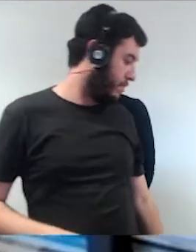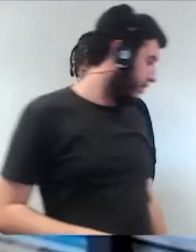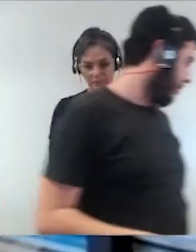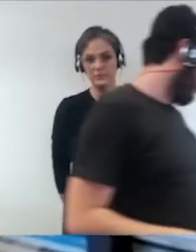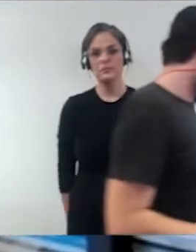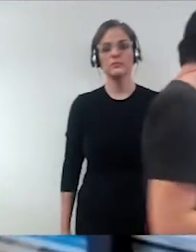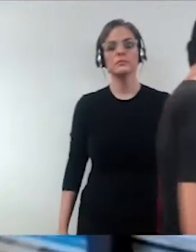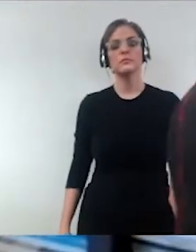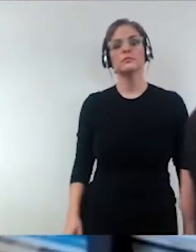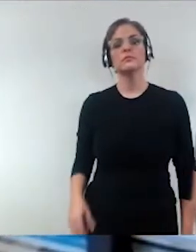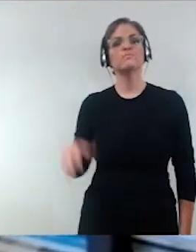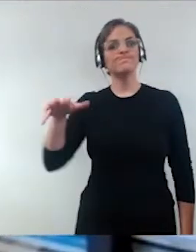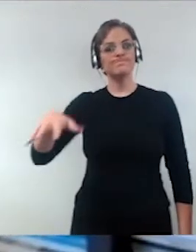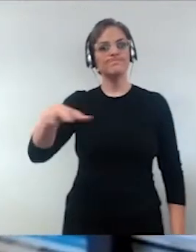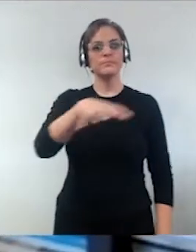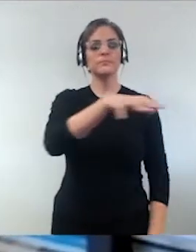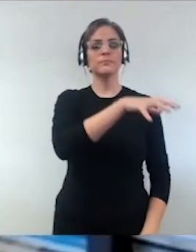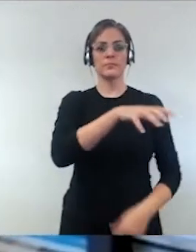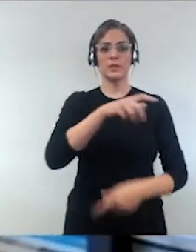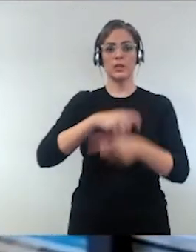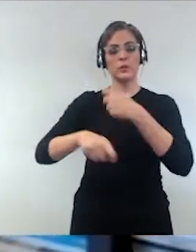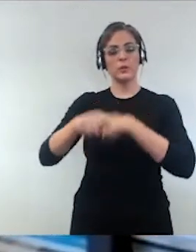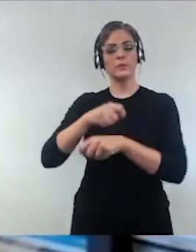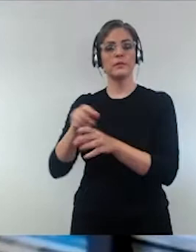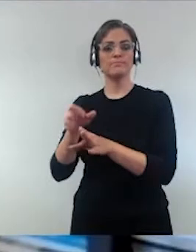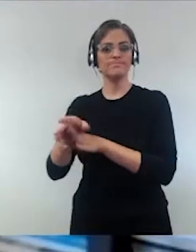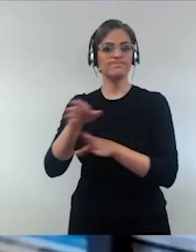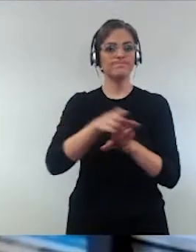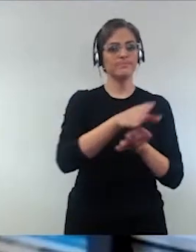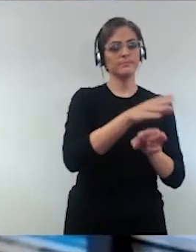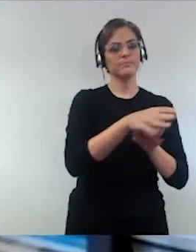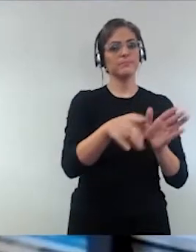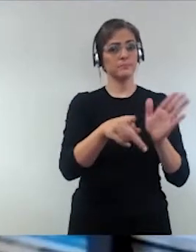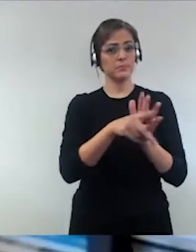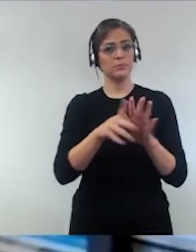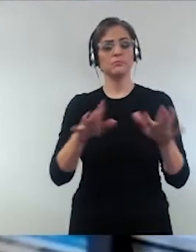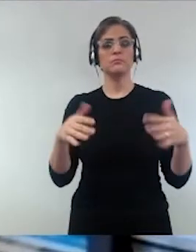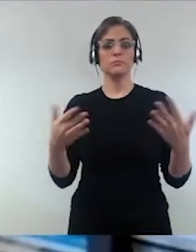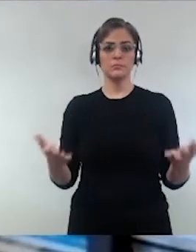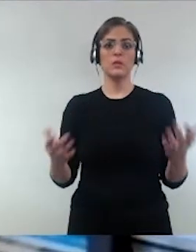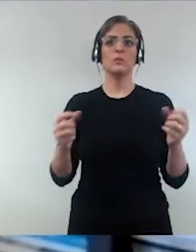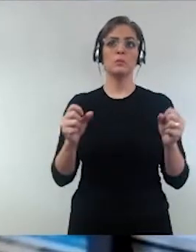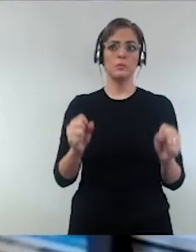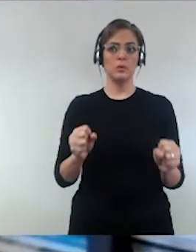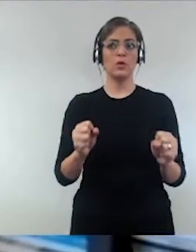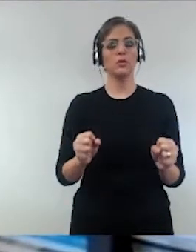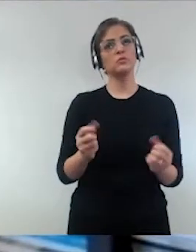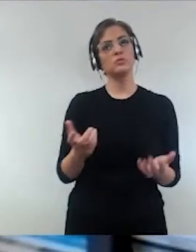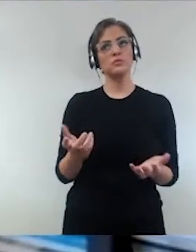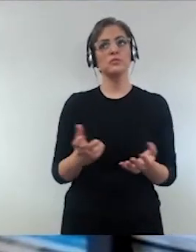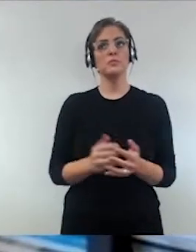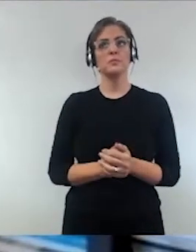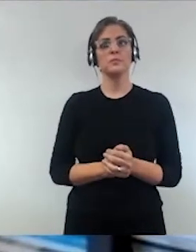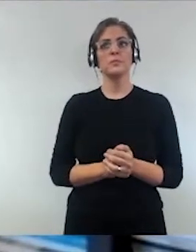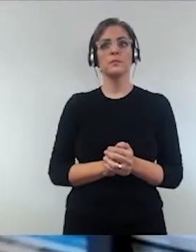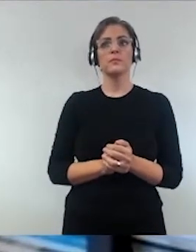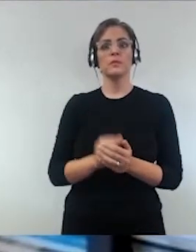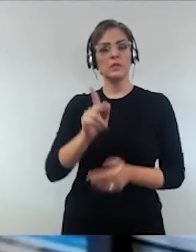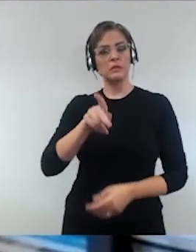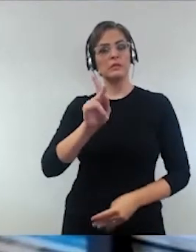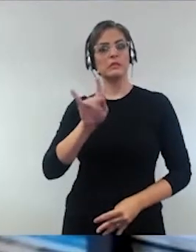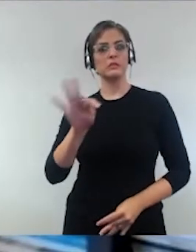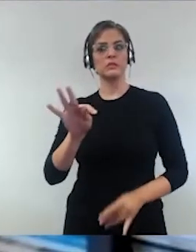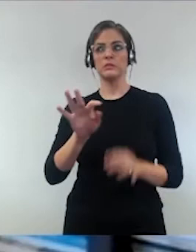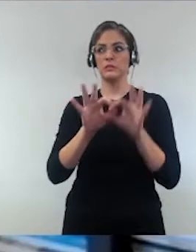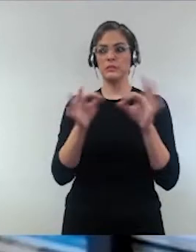cada setor da economia, que terão dificuldades específicas e poderão, então, ter, vamos dizer assim, um kit simplificado